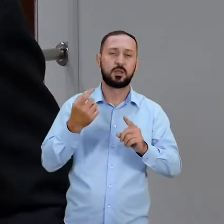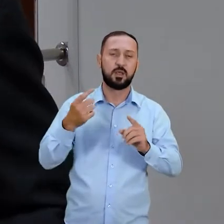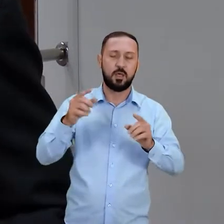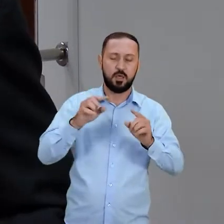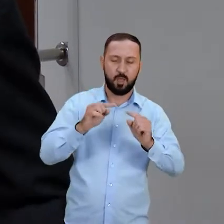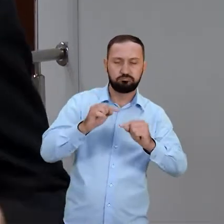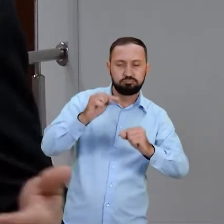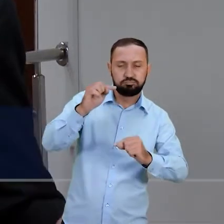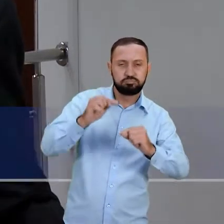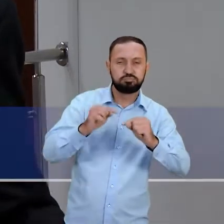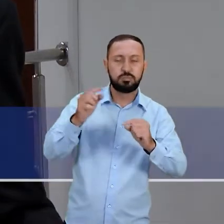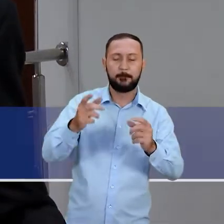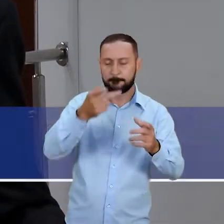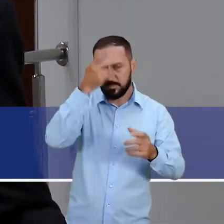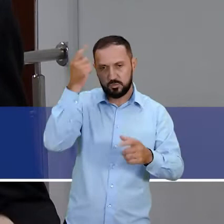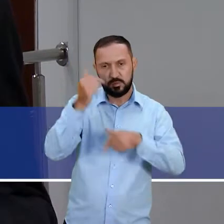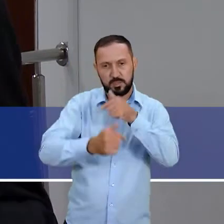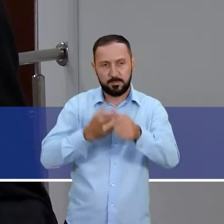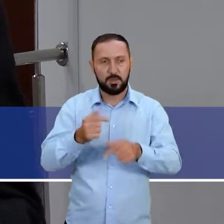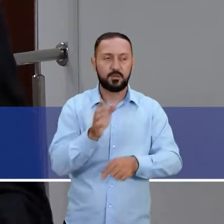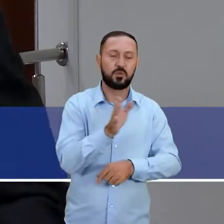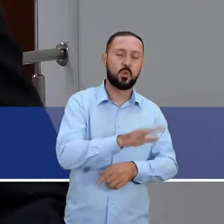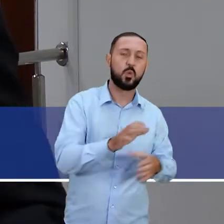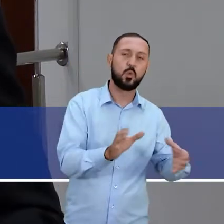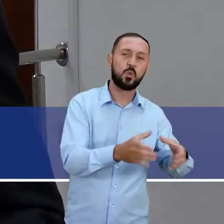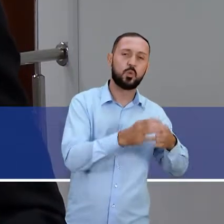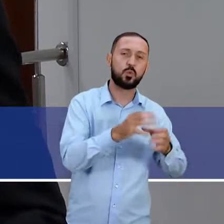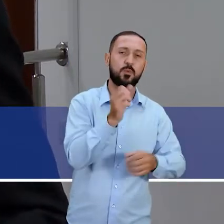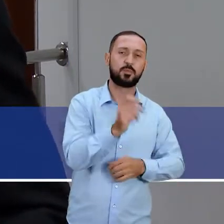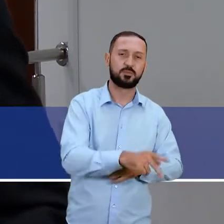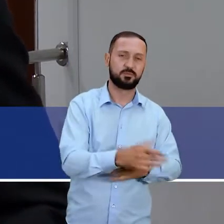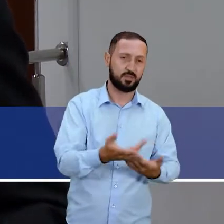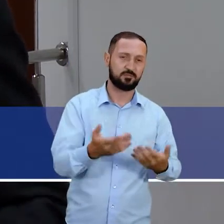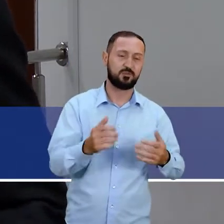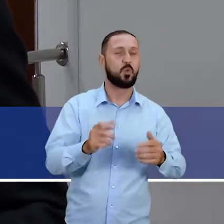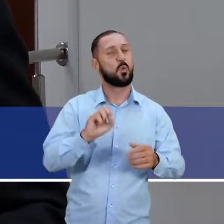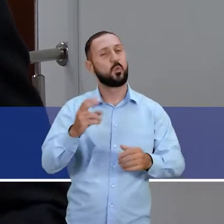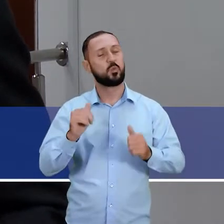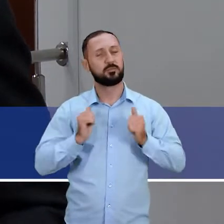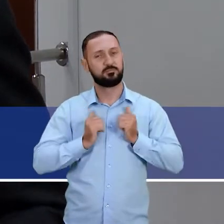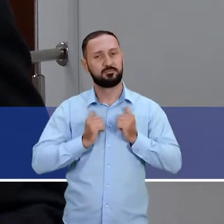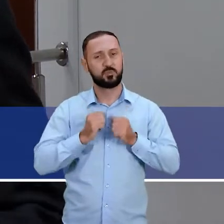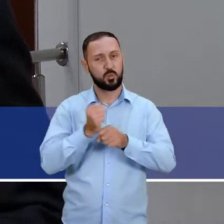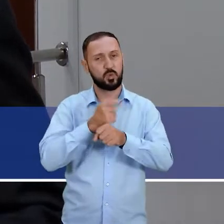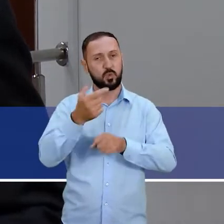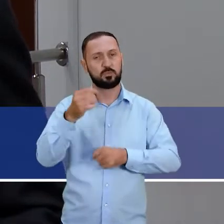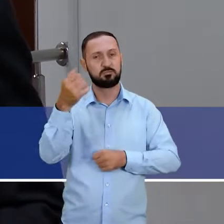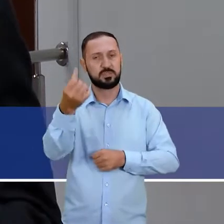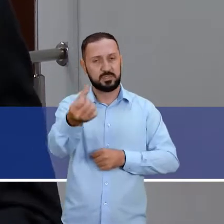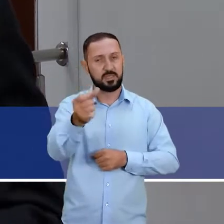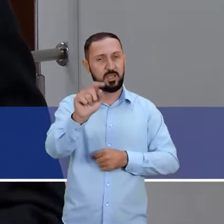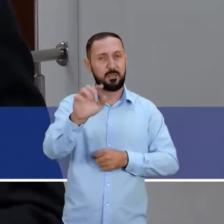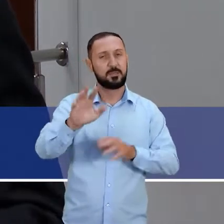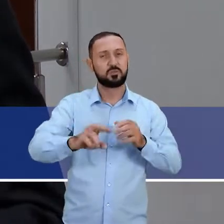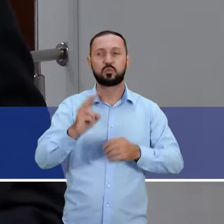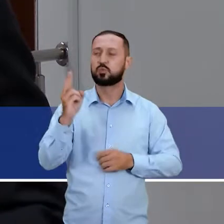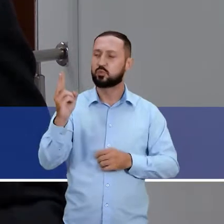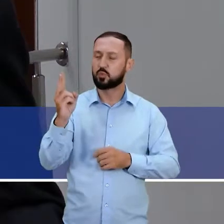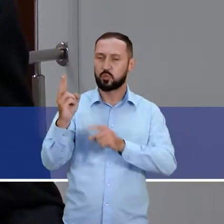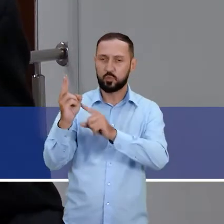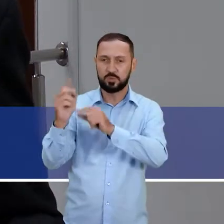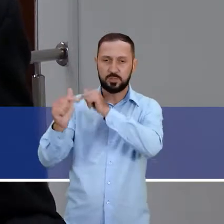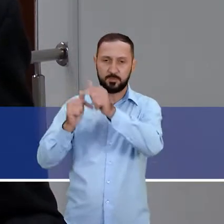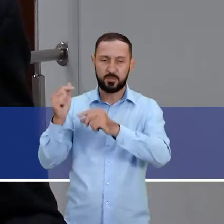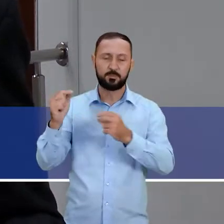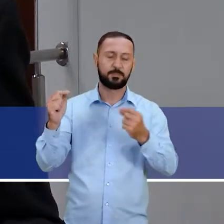da proporção de servidores ativos, inativos ou aposentados. Em 2006, a proporção era de 2 servidores ativos